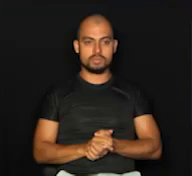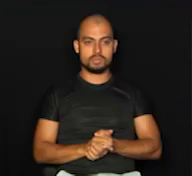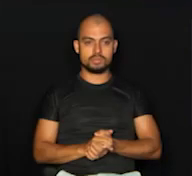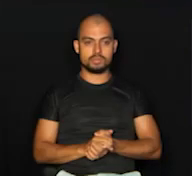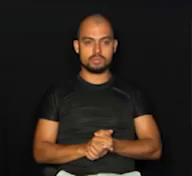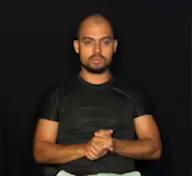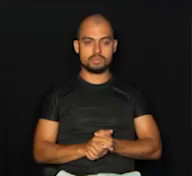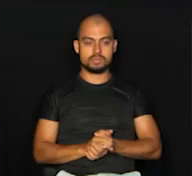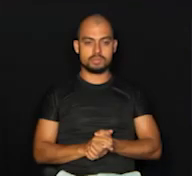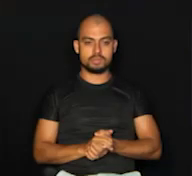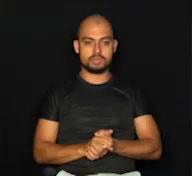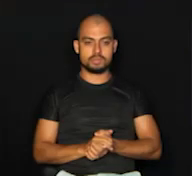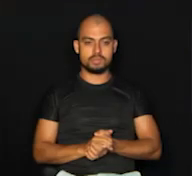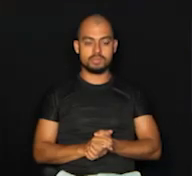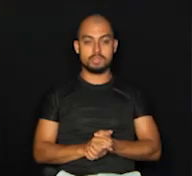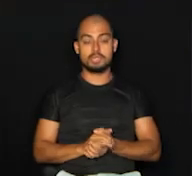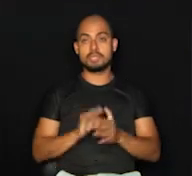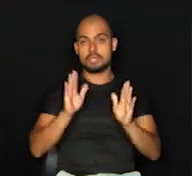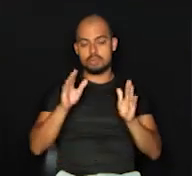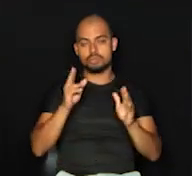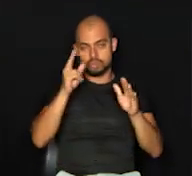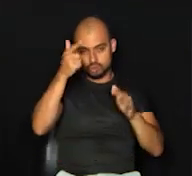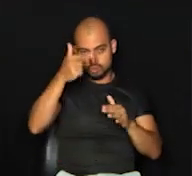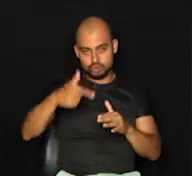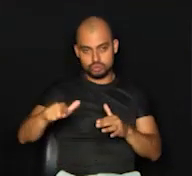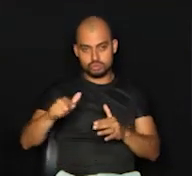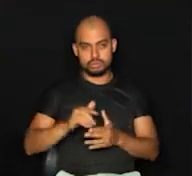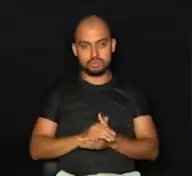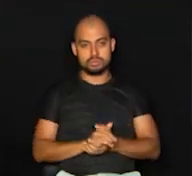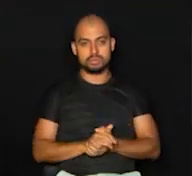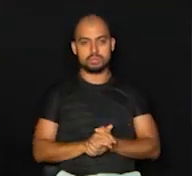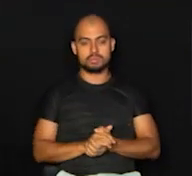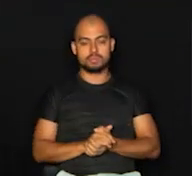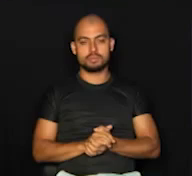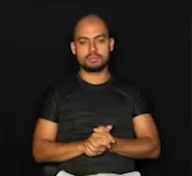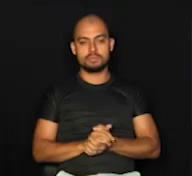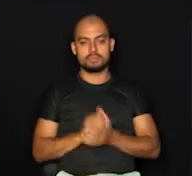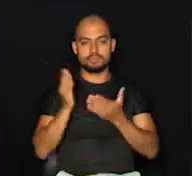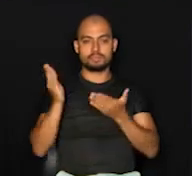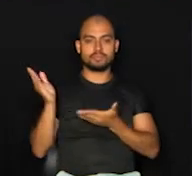@cpfl.com.br. Eu vou repetir, escolas de eletricistas,